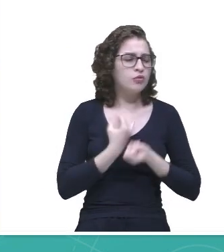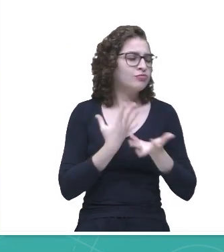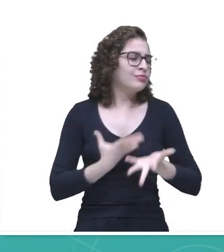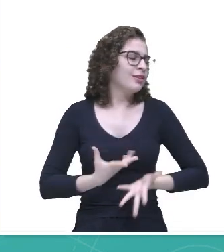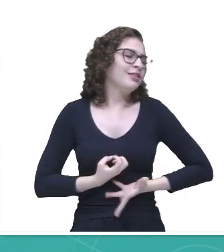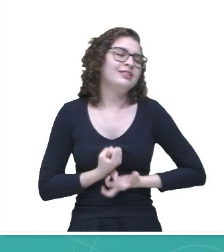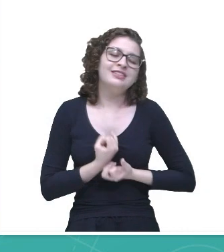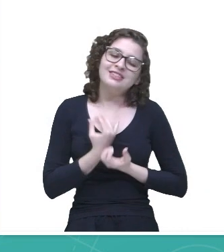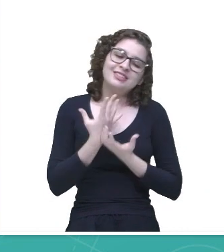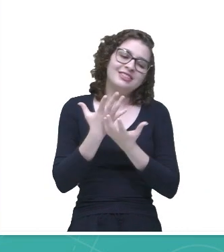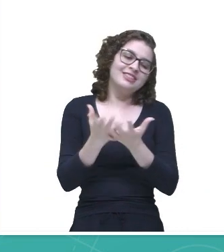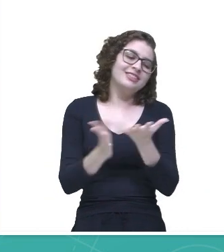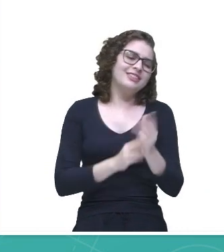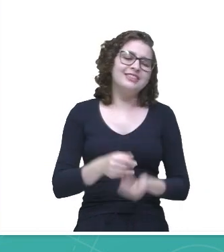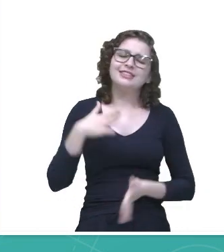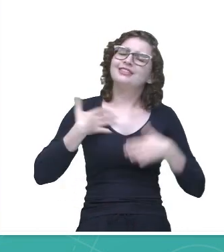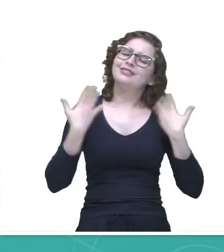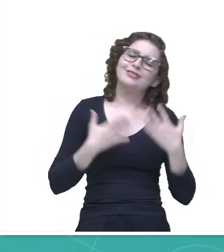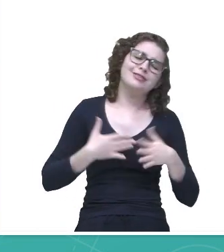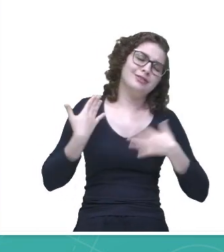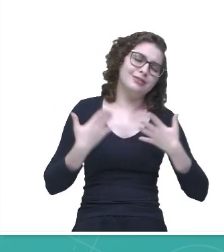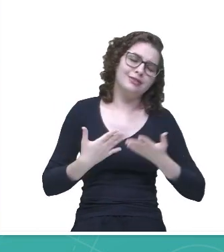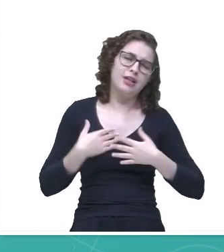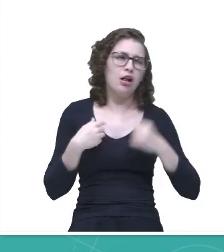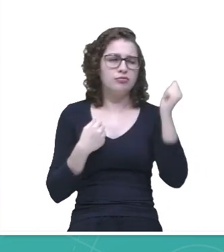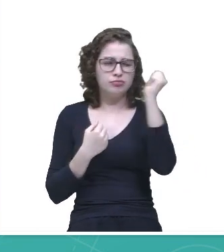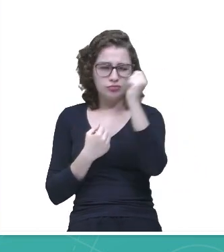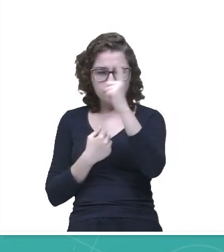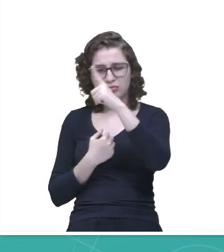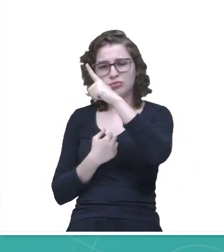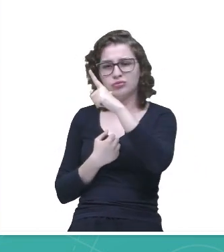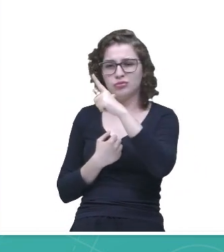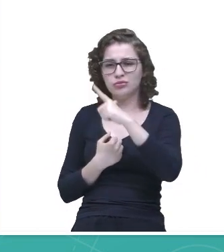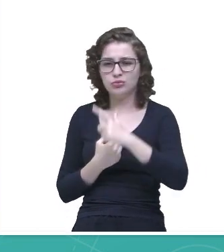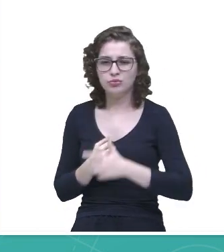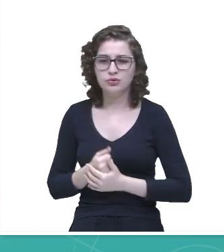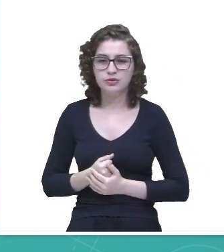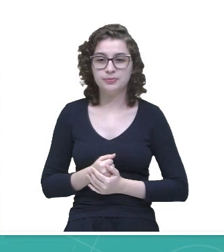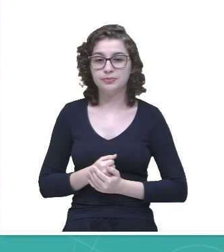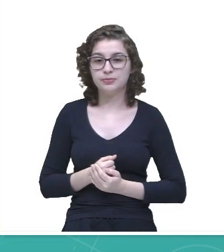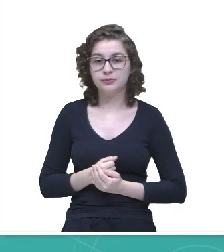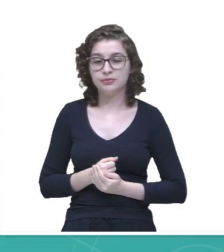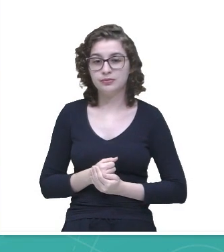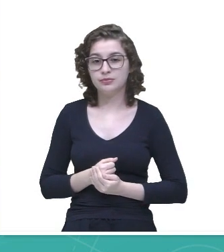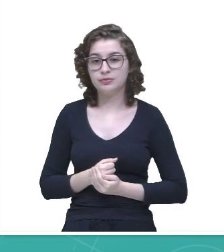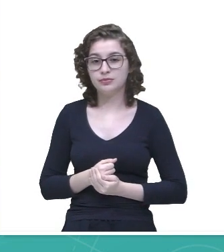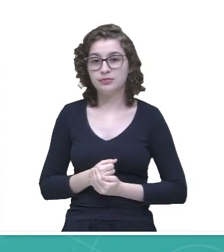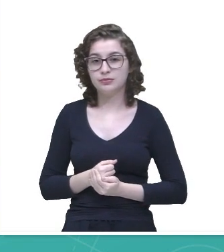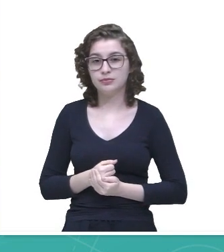mais vibrantes. Trabalha com a incidência da luz solar sobre o objeto, né?